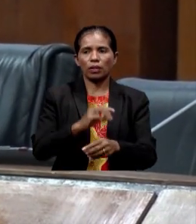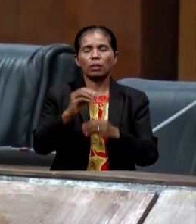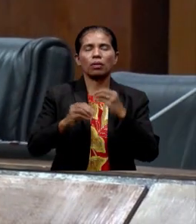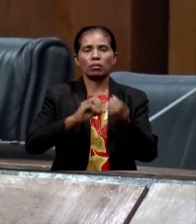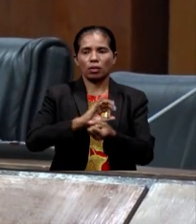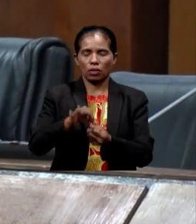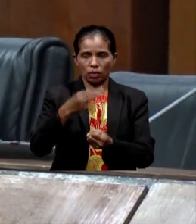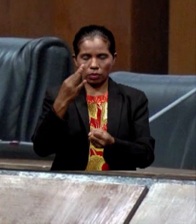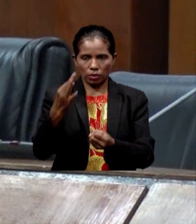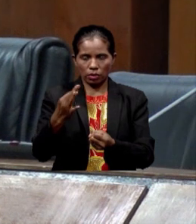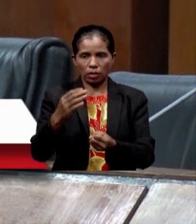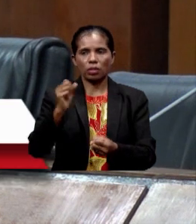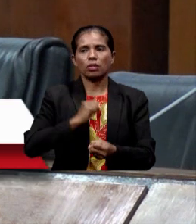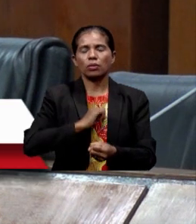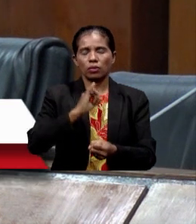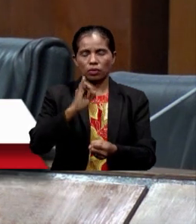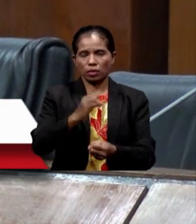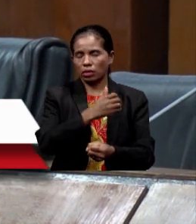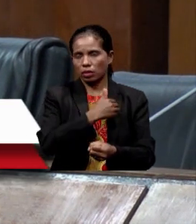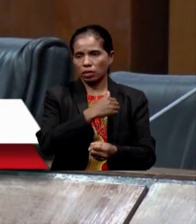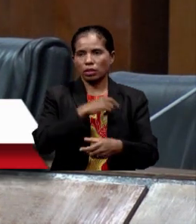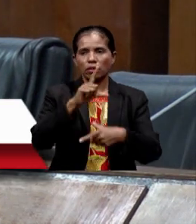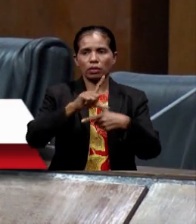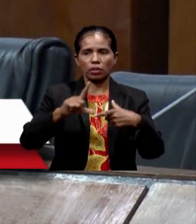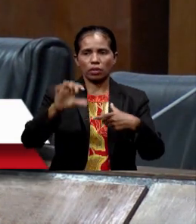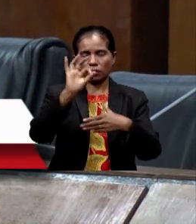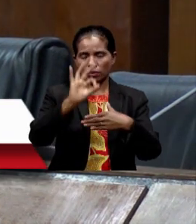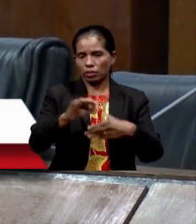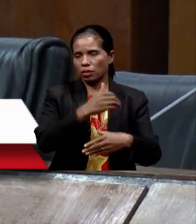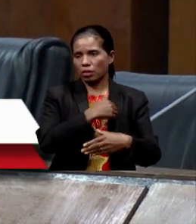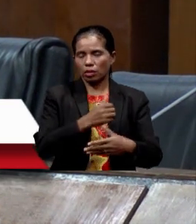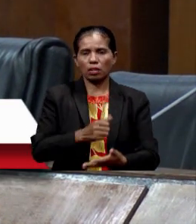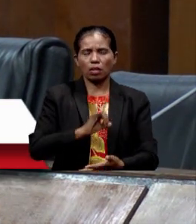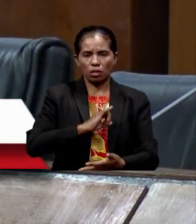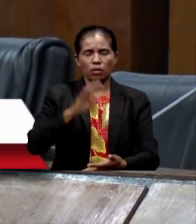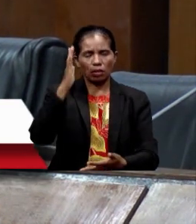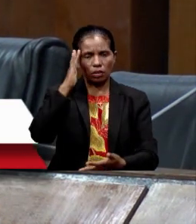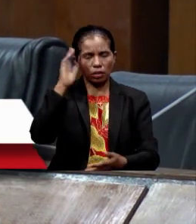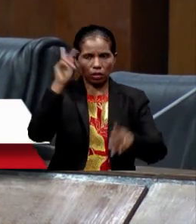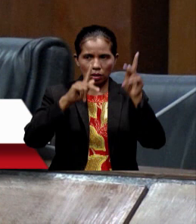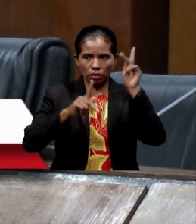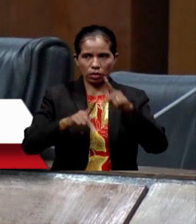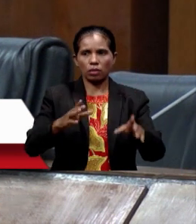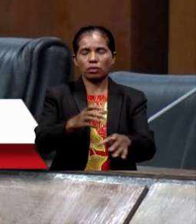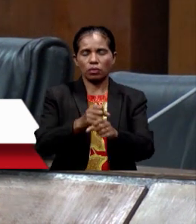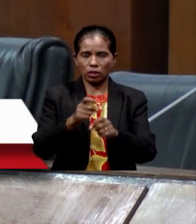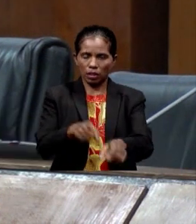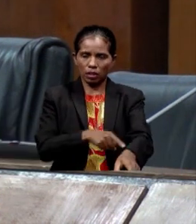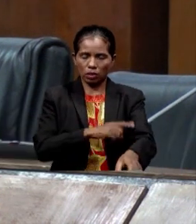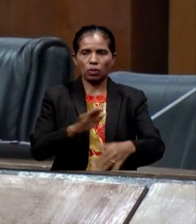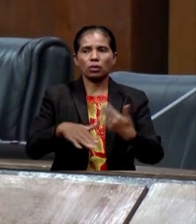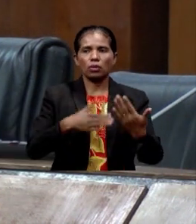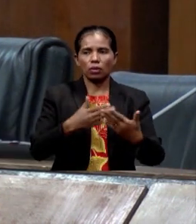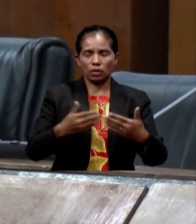kiha Covalima de ansida kores frente, lina frente sira sida resolve, hau noin caso sira sene foti cleurona e rototu iha